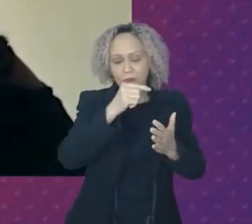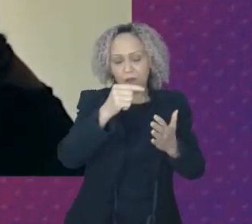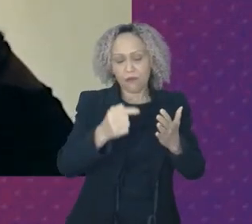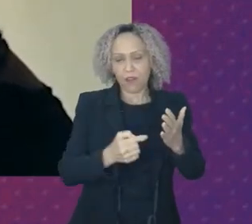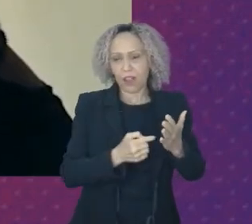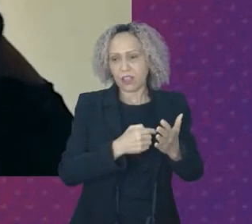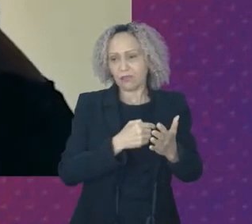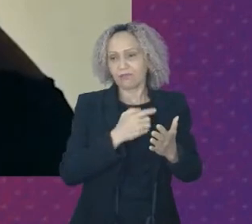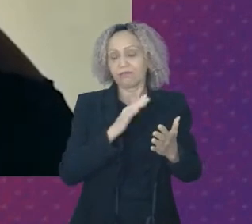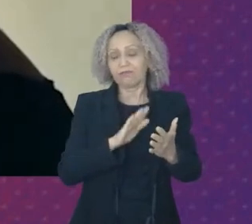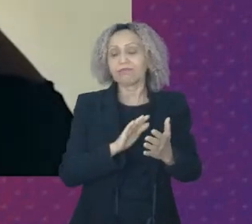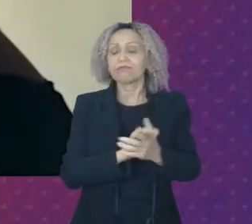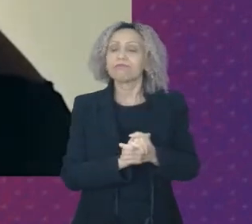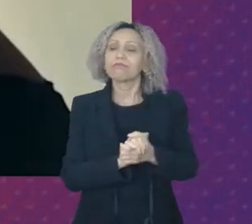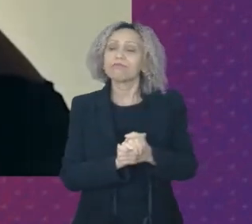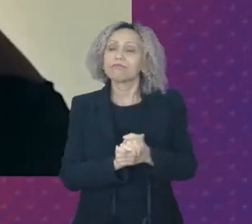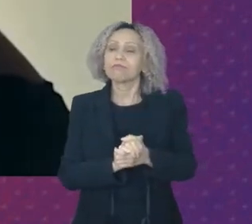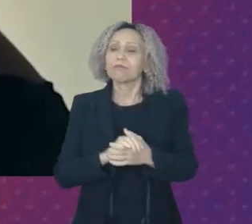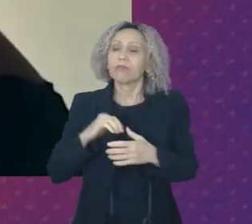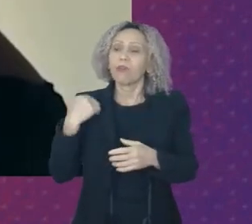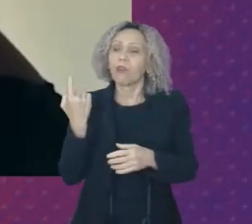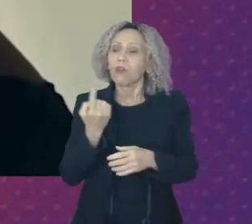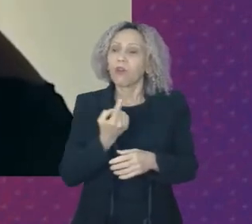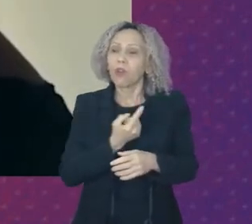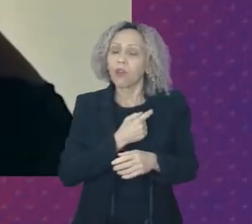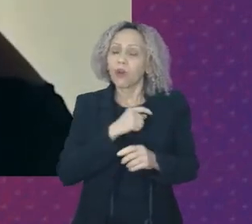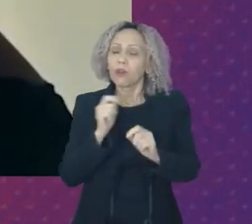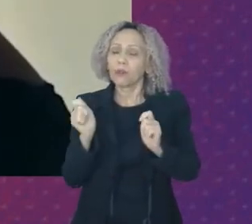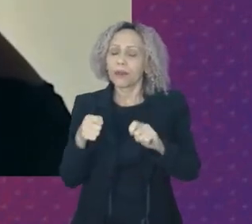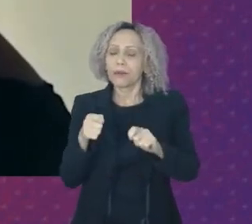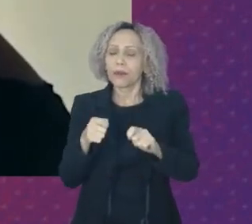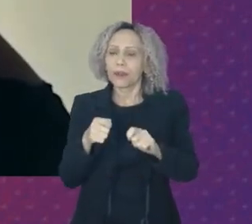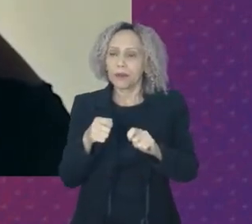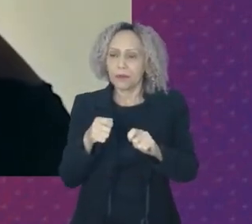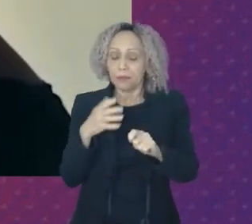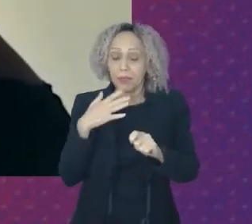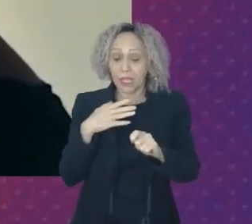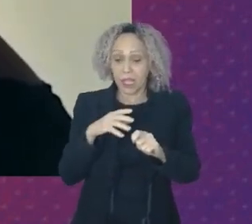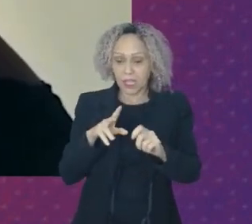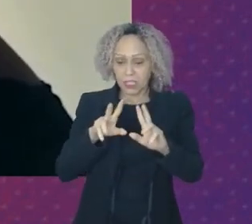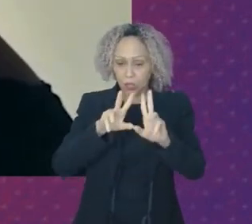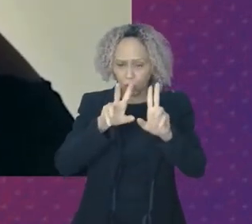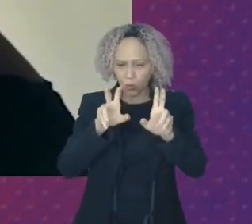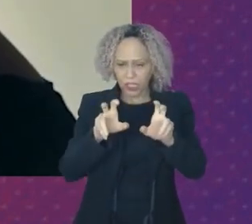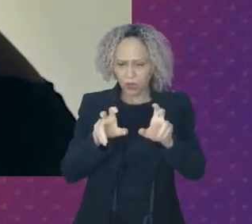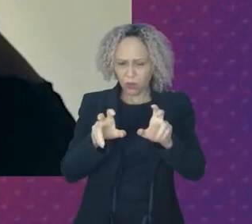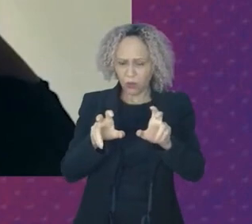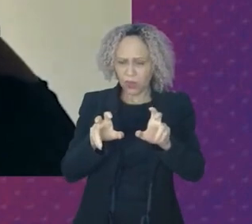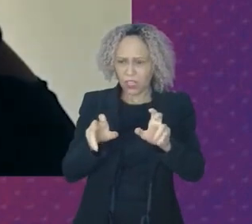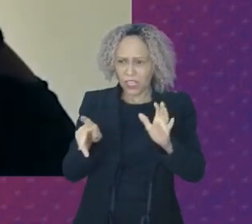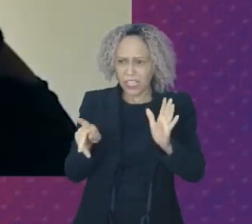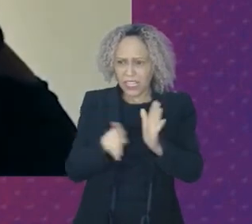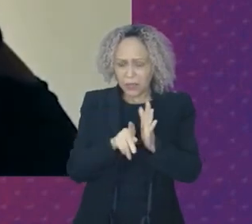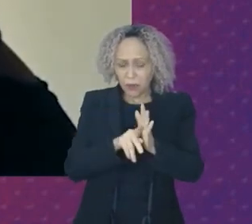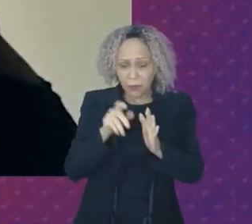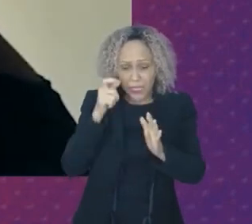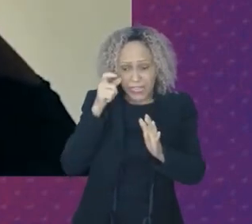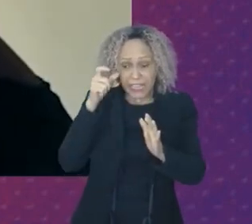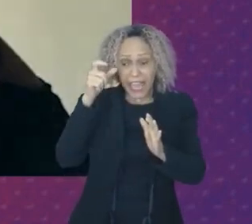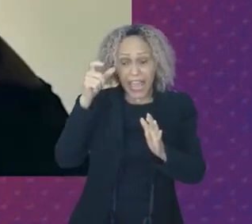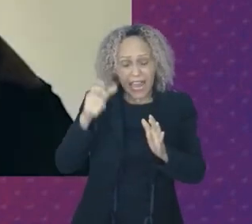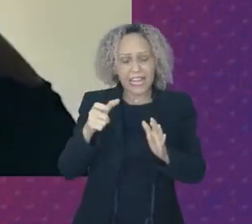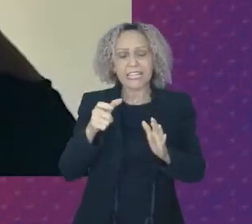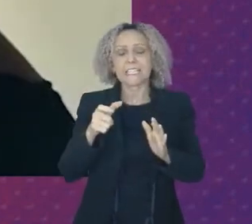do seu discurso. A gente pode pegar esse conteúdo de interesse público e transformá-lo em mais uma ferramenta